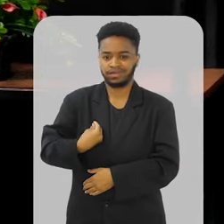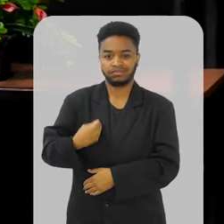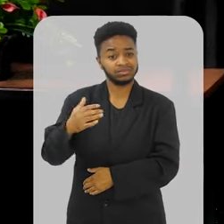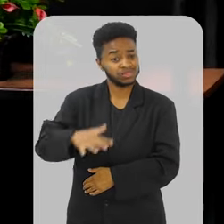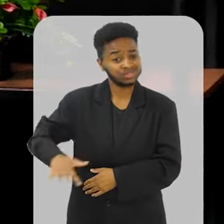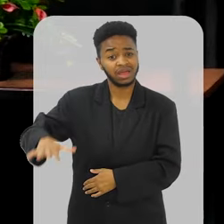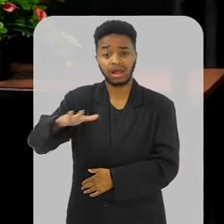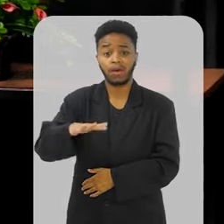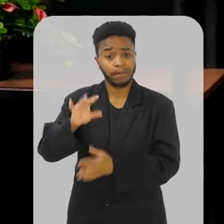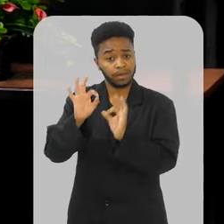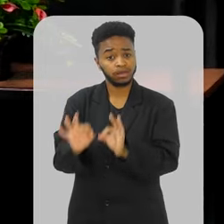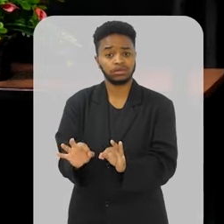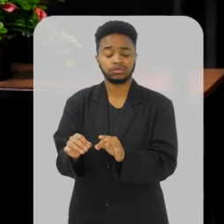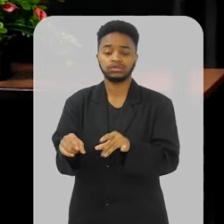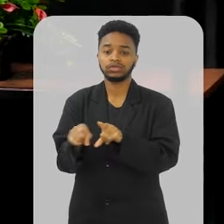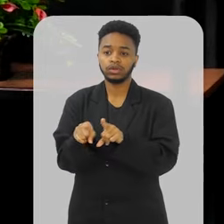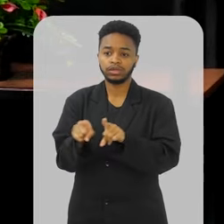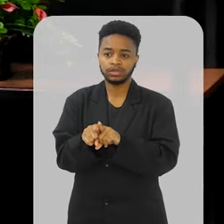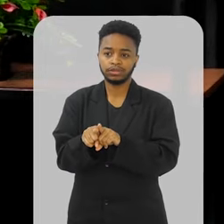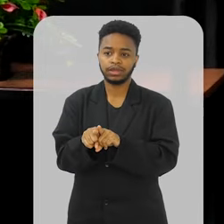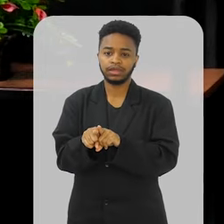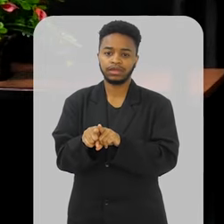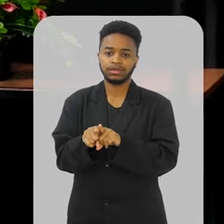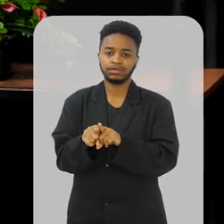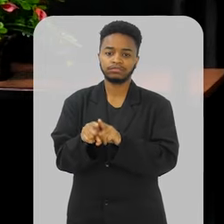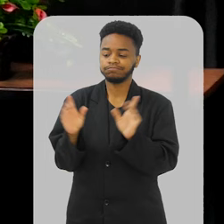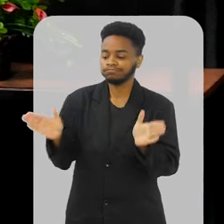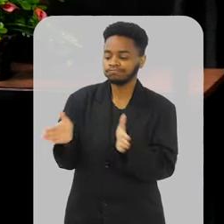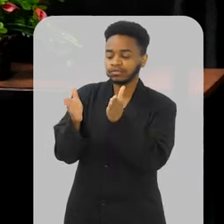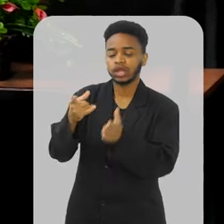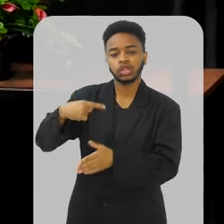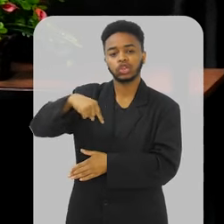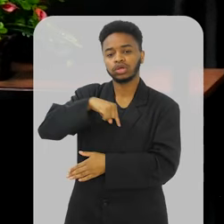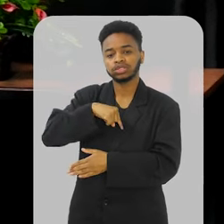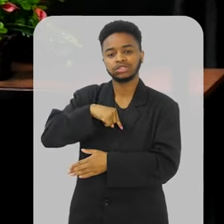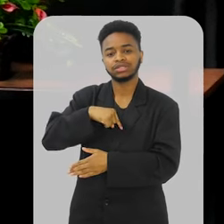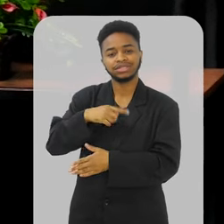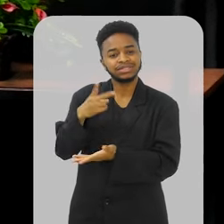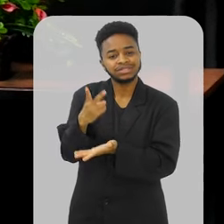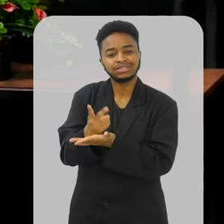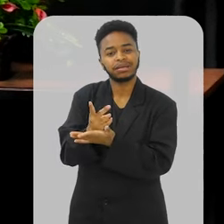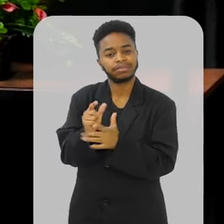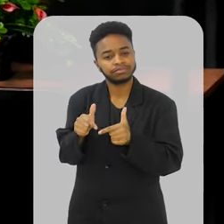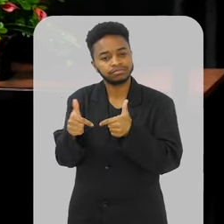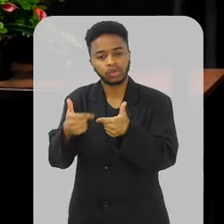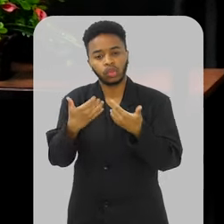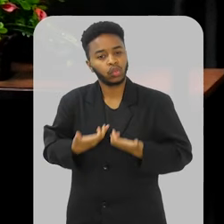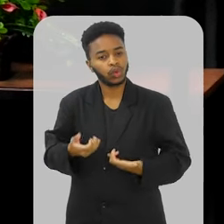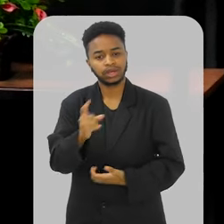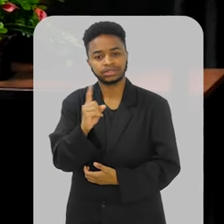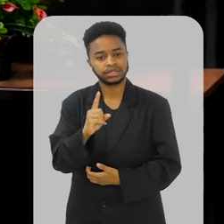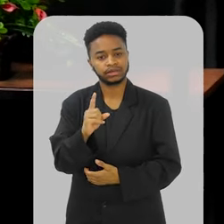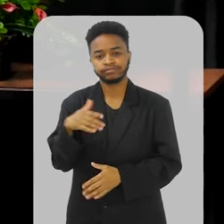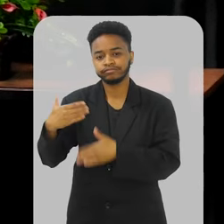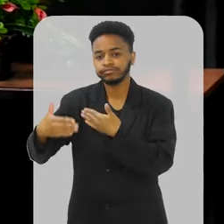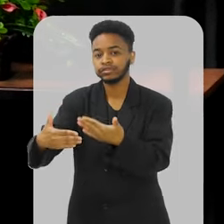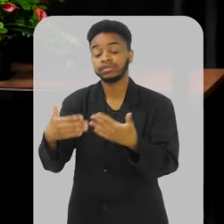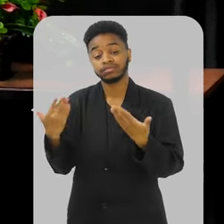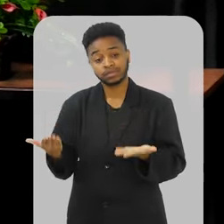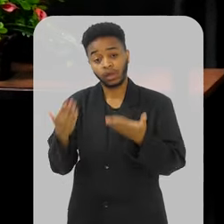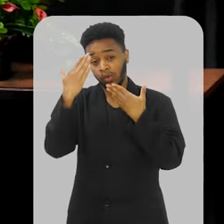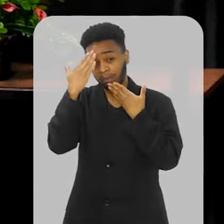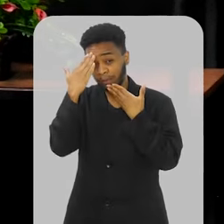seu sentido Mais amplo e de fazer com que nós também não venhamos nos cansar mas possamos ir adiante então eu te